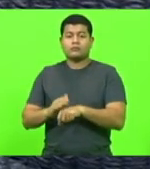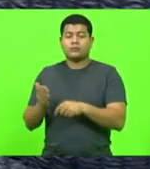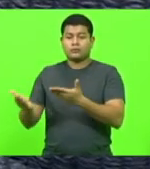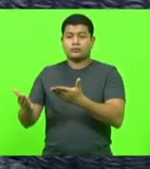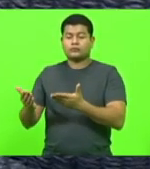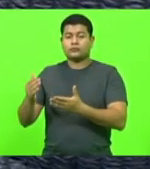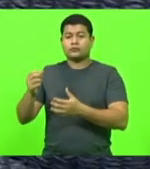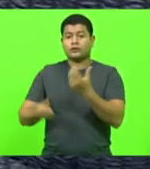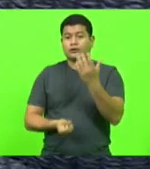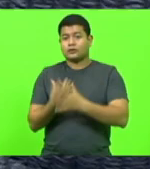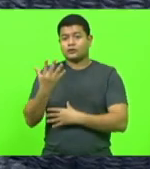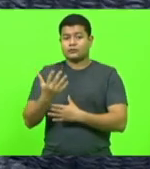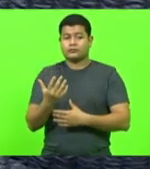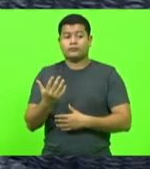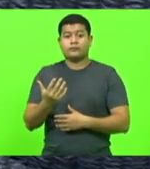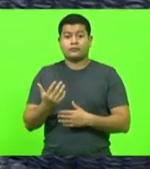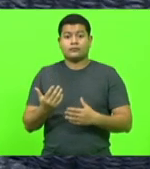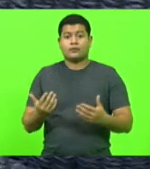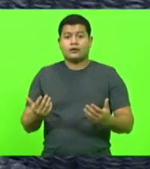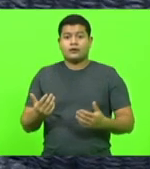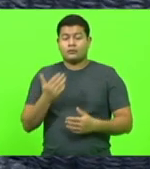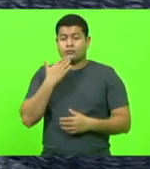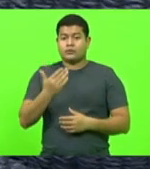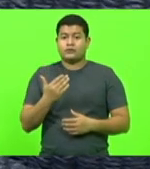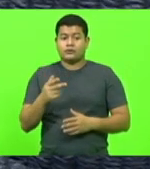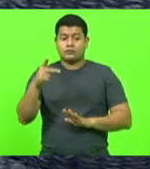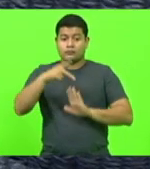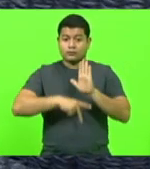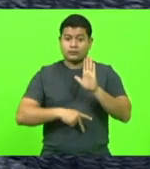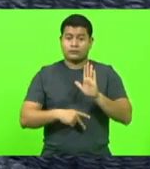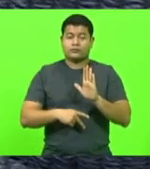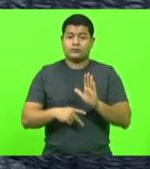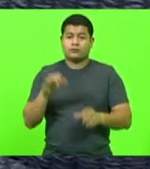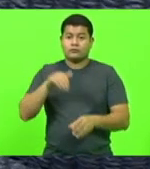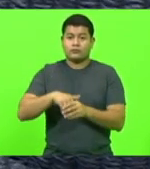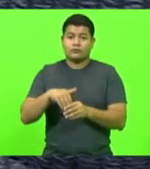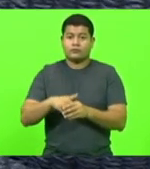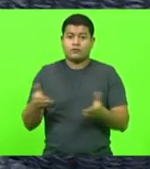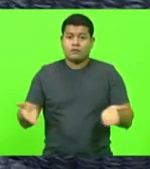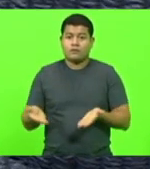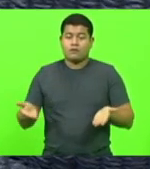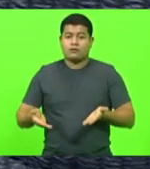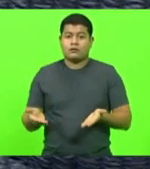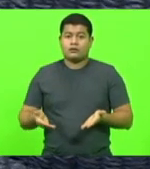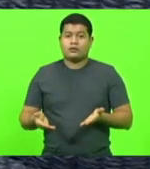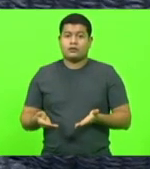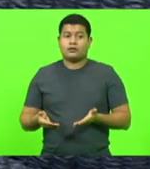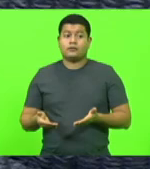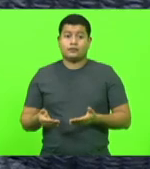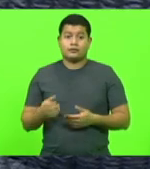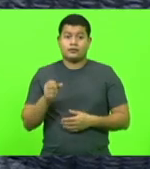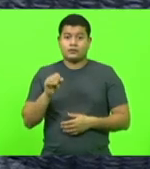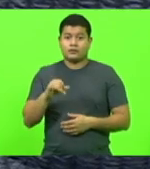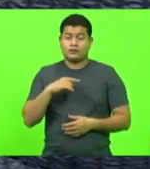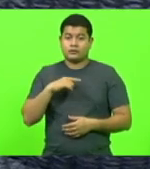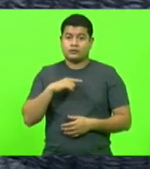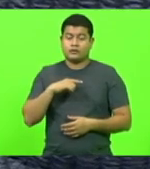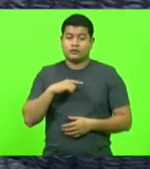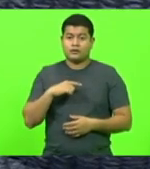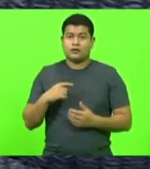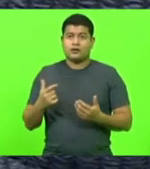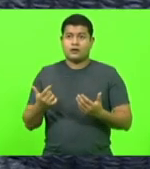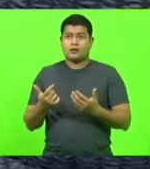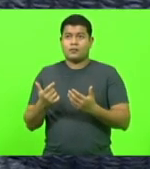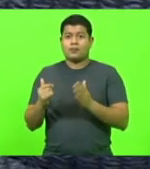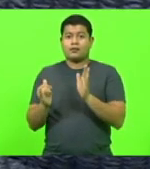construímos esse acordo. Então, eu pediria que apenas esse projeto não fosse votado hoje, para que, tendo em vista que é uma matéria tributária e é um